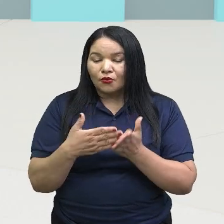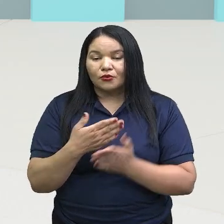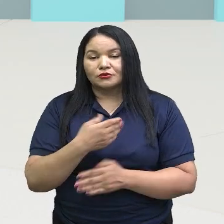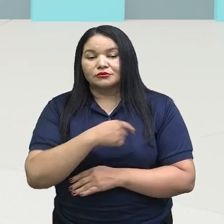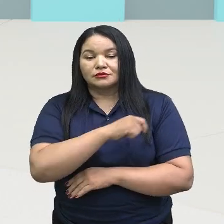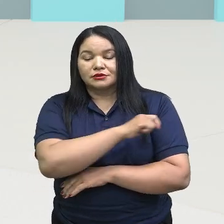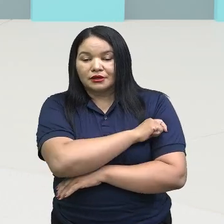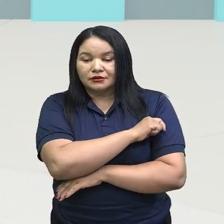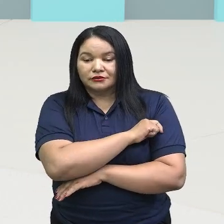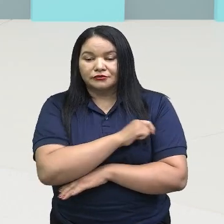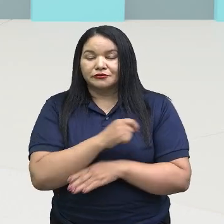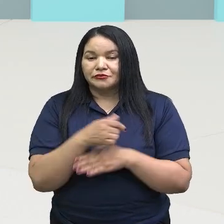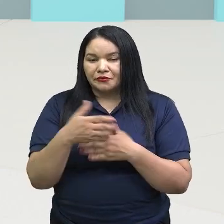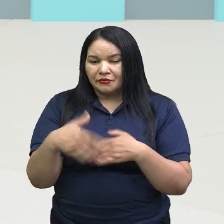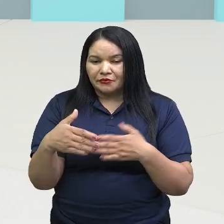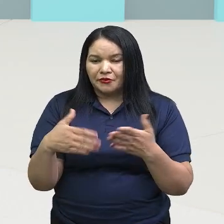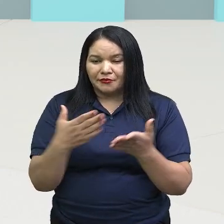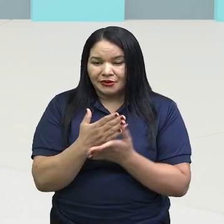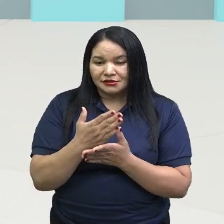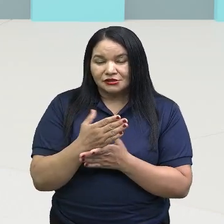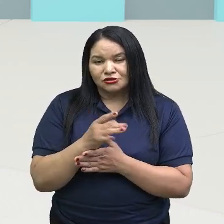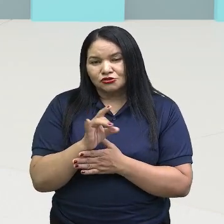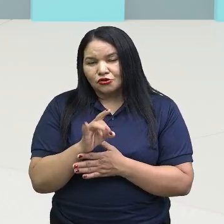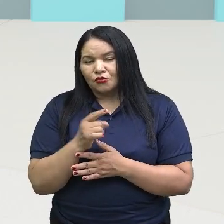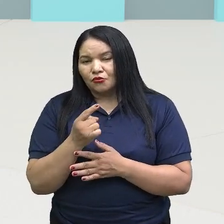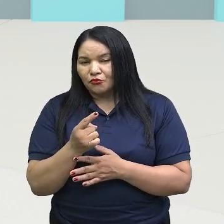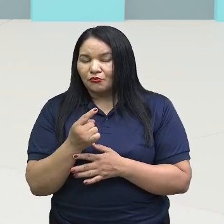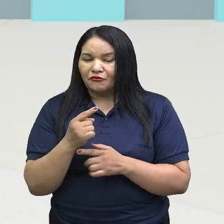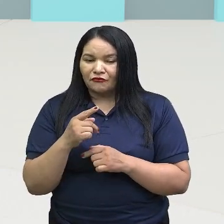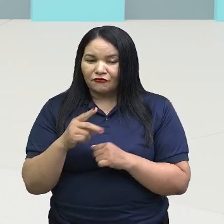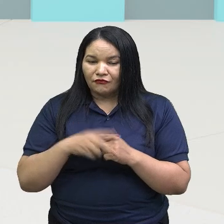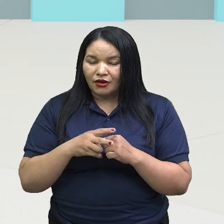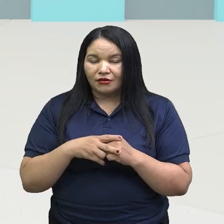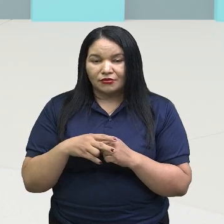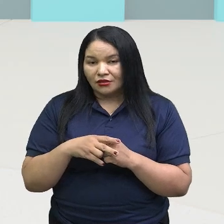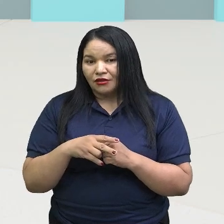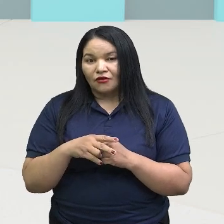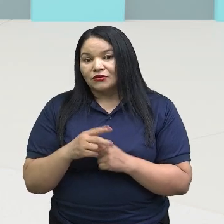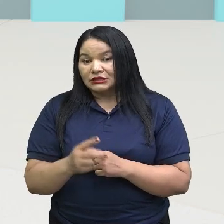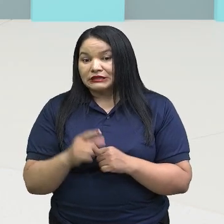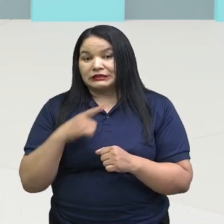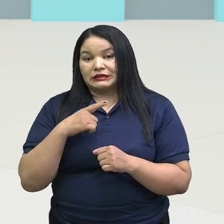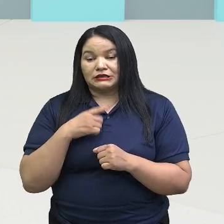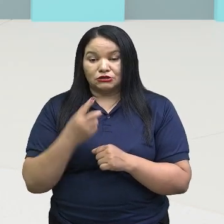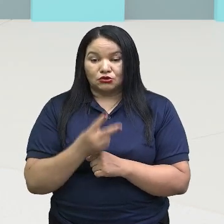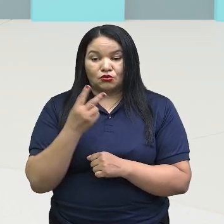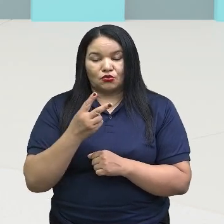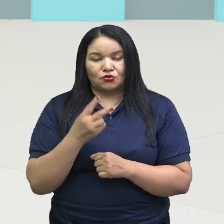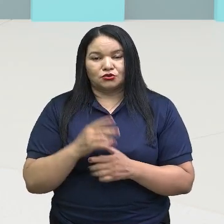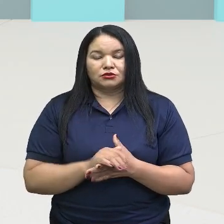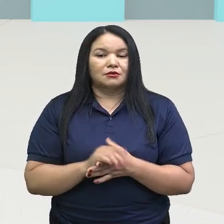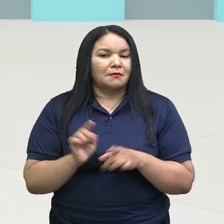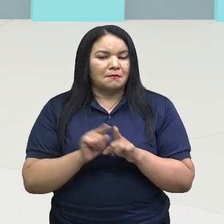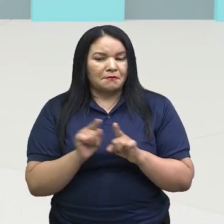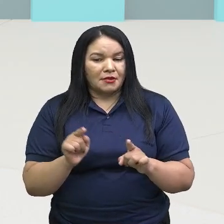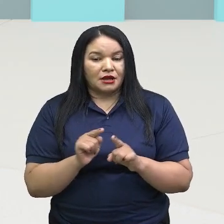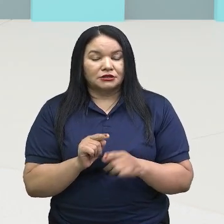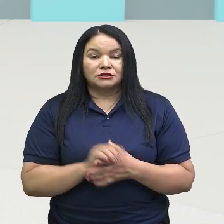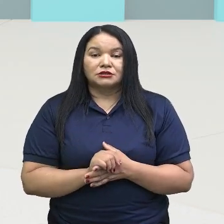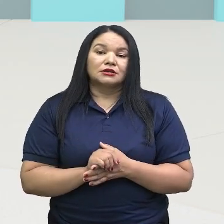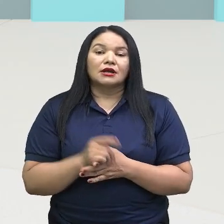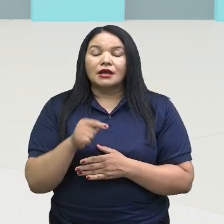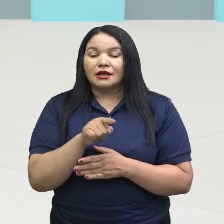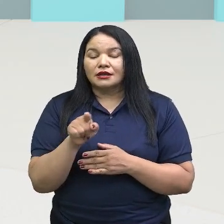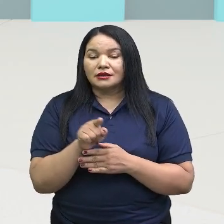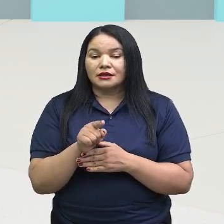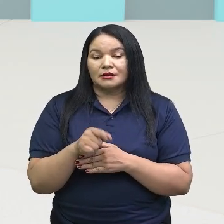vão passar na prova, não tem só um verbo aí, tem dois verbos, vão passar. Mas perceba que quando eu digo vão